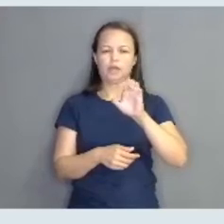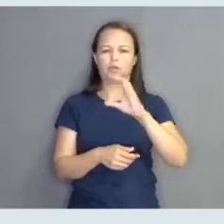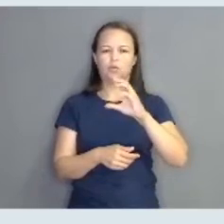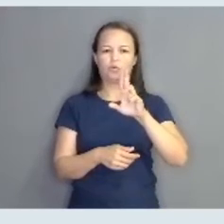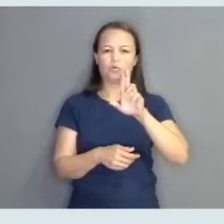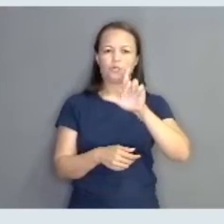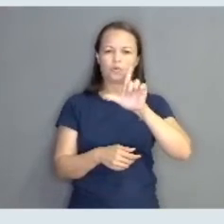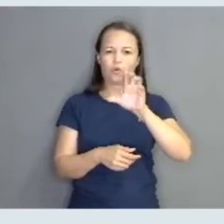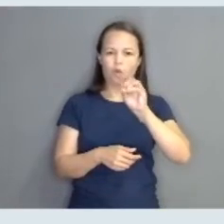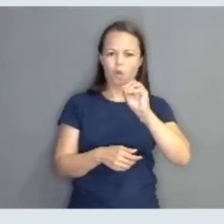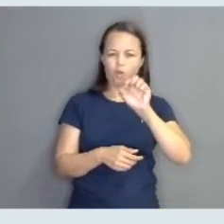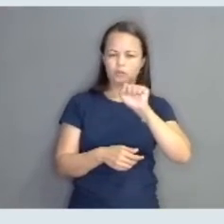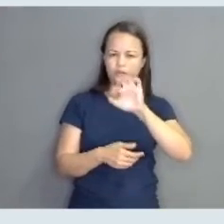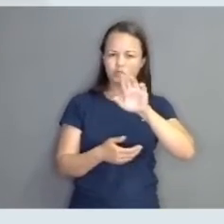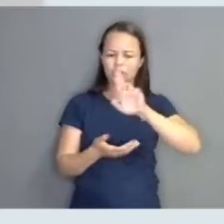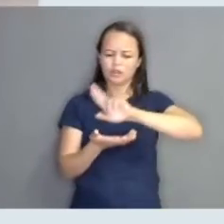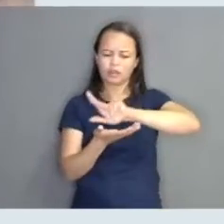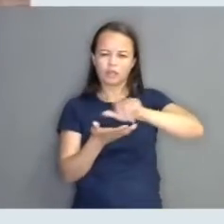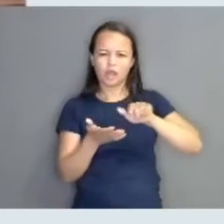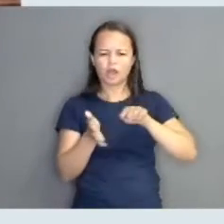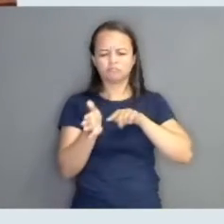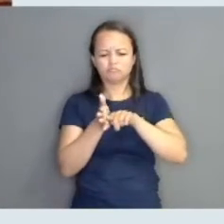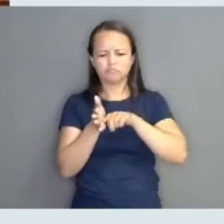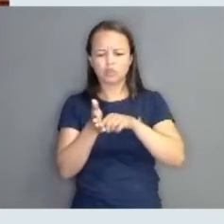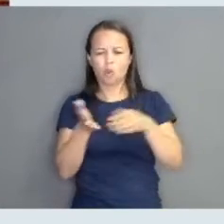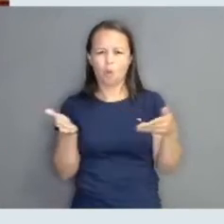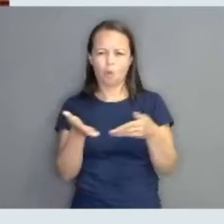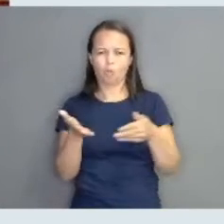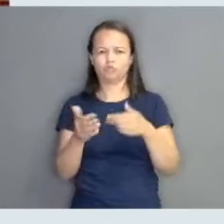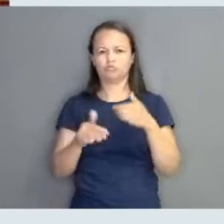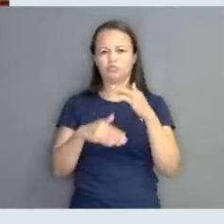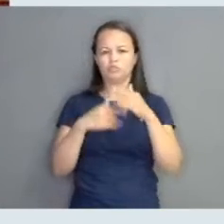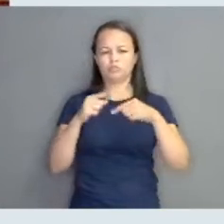Vamos para o próximo slide, para a próxima imagem.